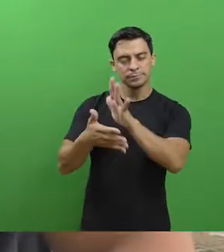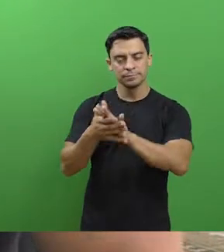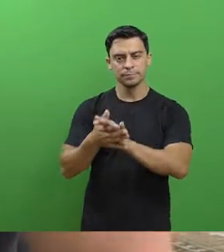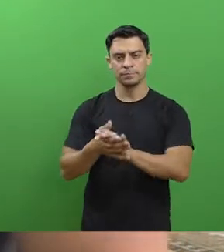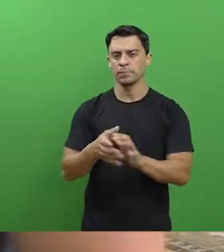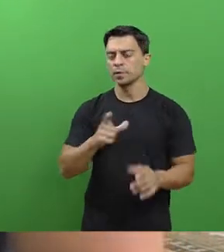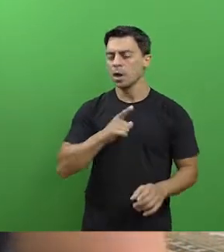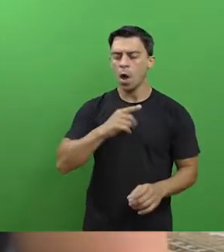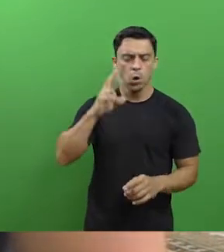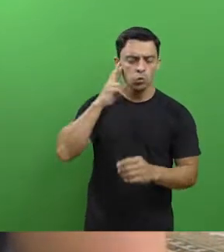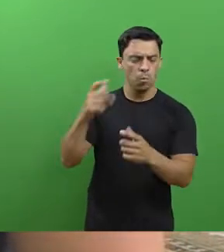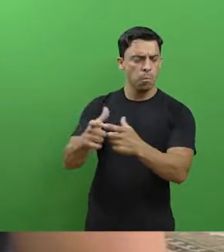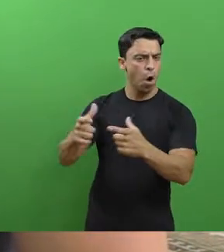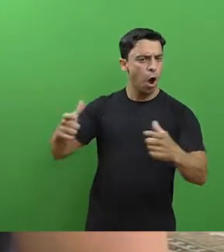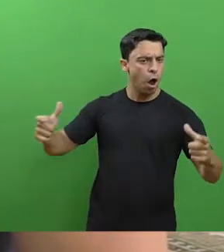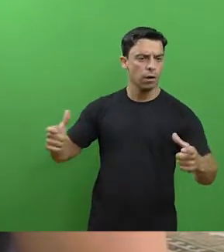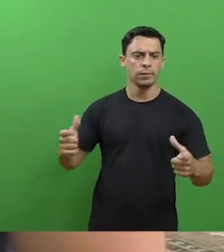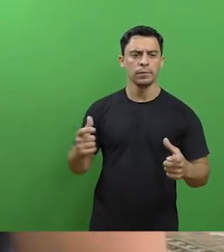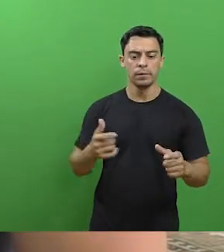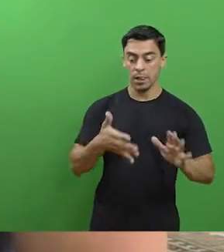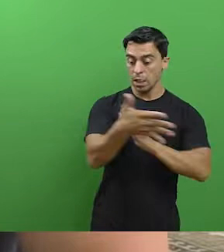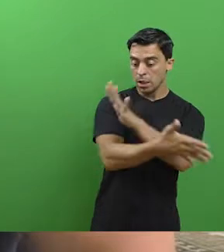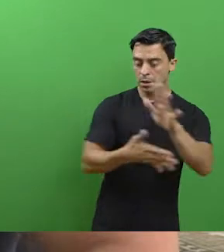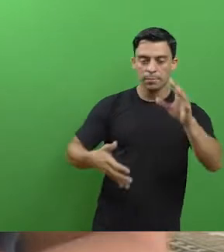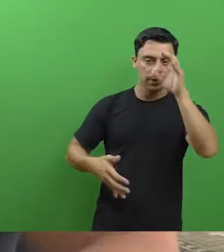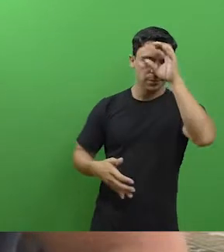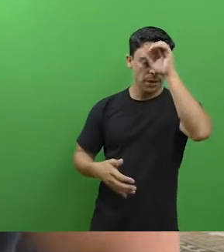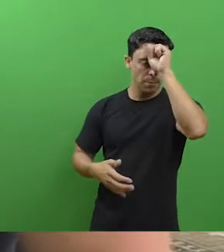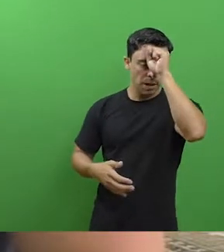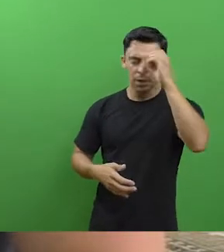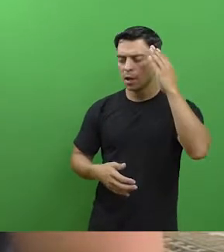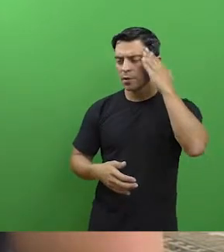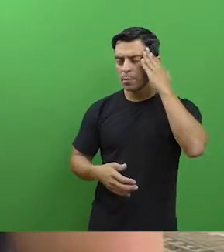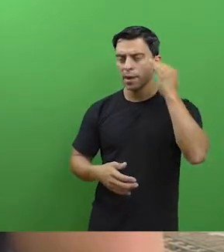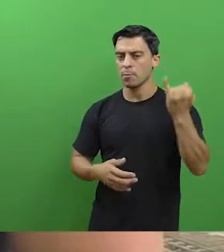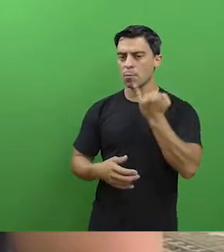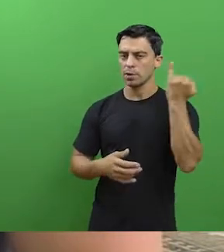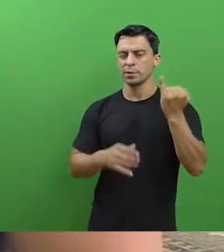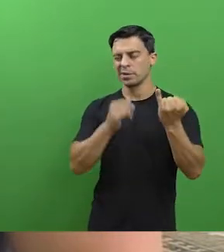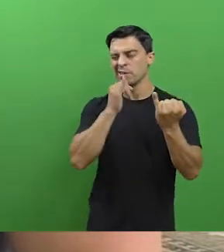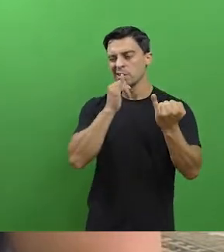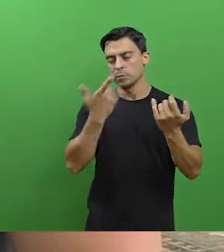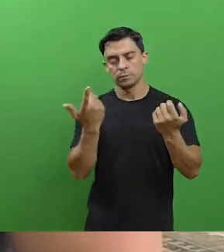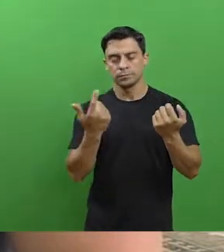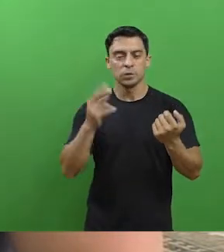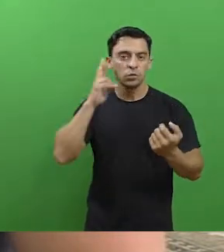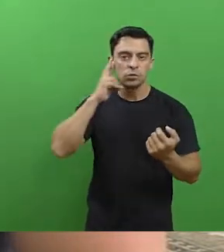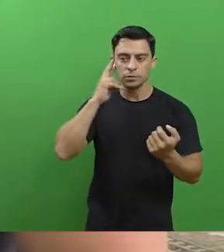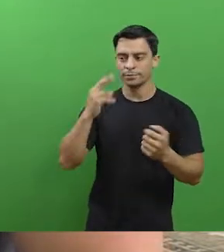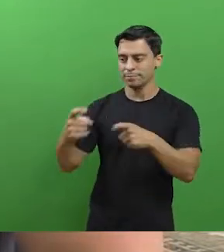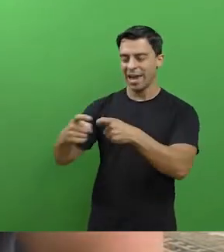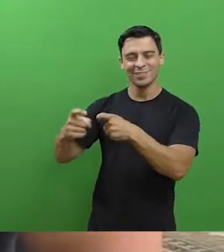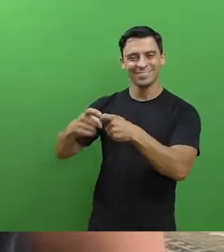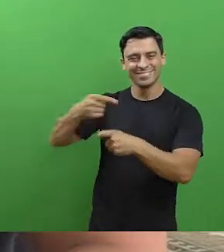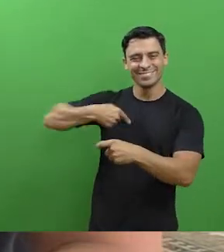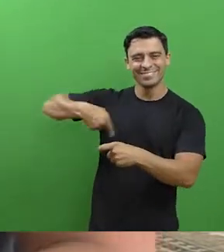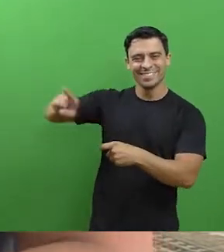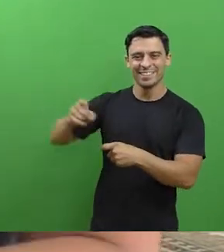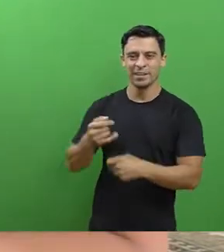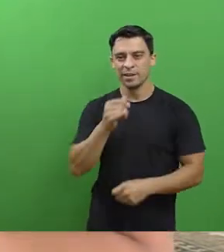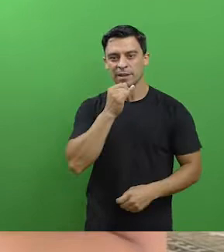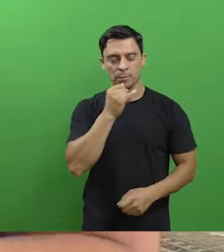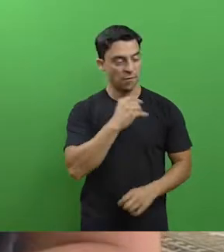saber a língua de sinais. O surdo, por exemplo, ele vai no médico. Então, ele tem que levar o parente. E o surdo, às